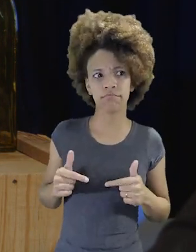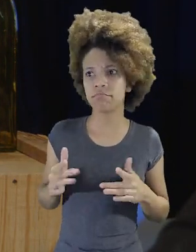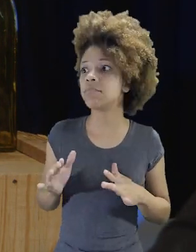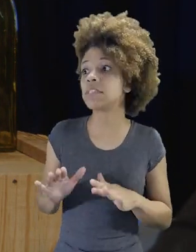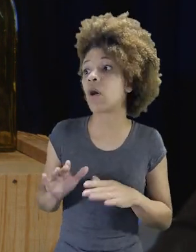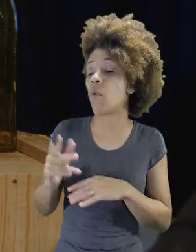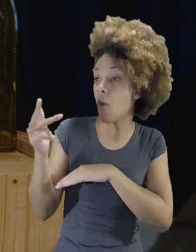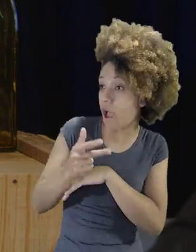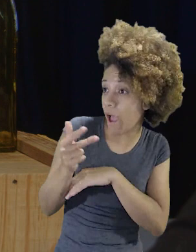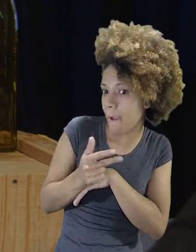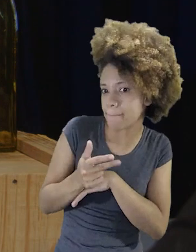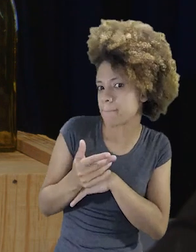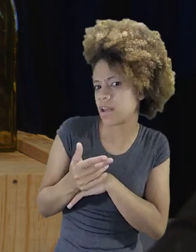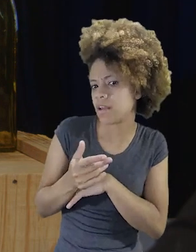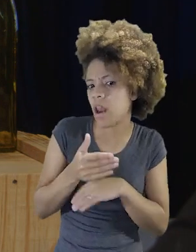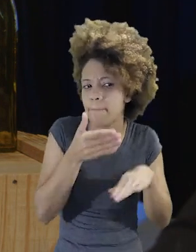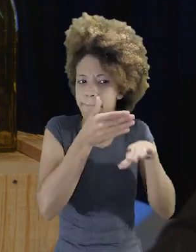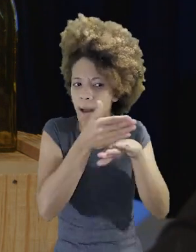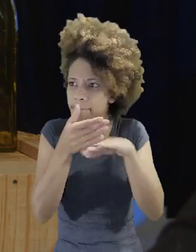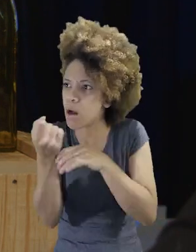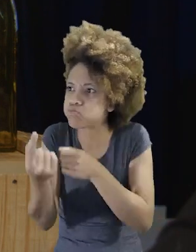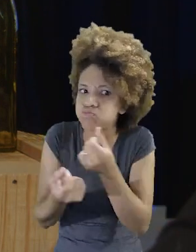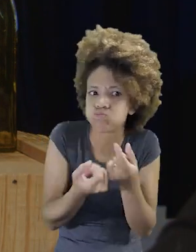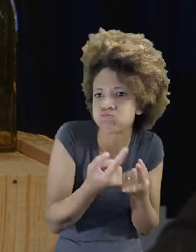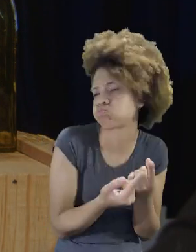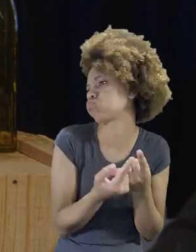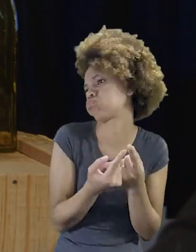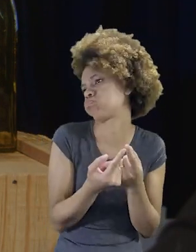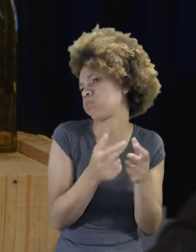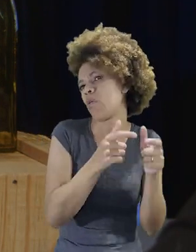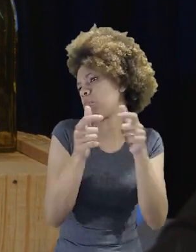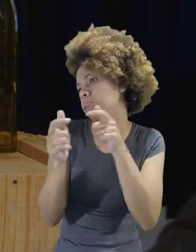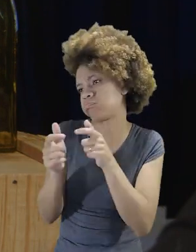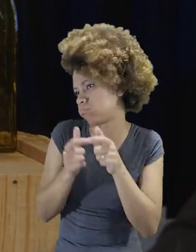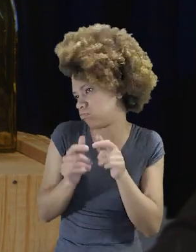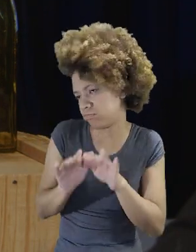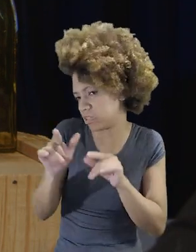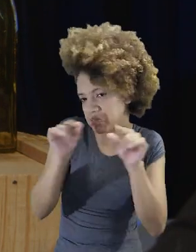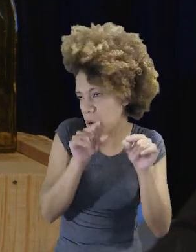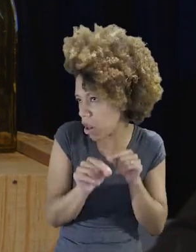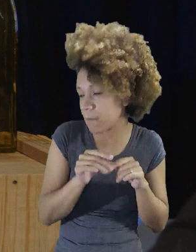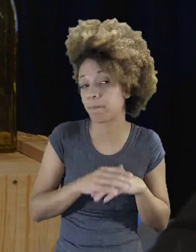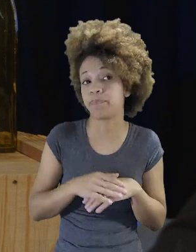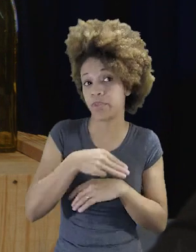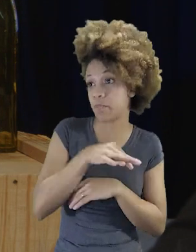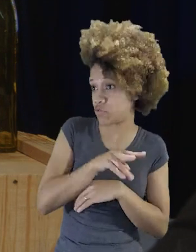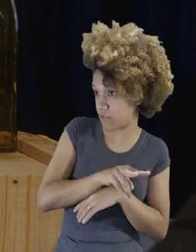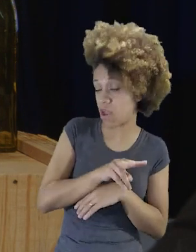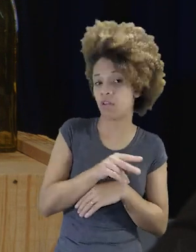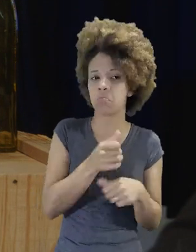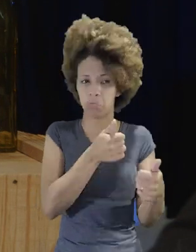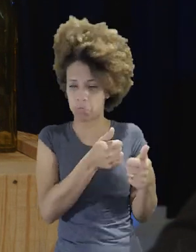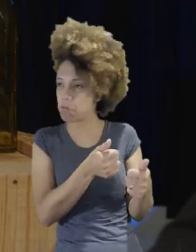É pouquíssimo nos lugares e era um lugar que tipo beleza e aí dá para ir dar pra ele porque a gente